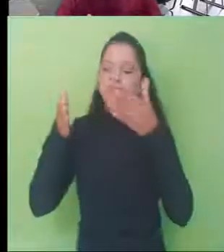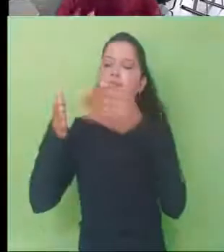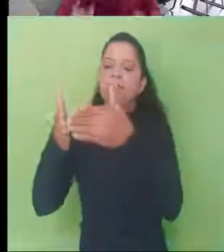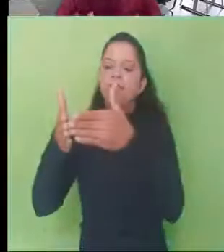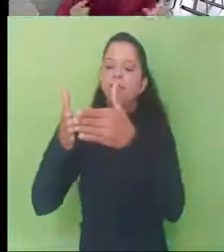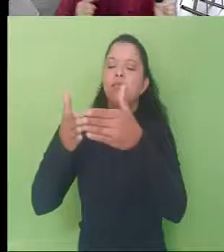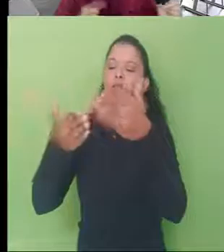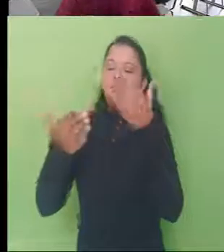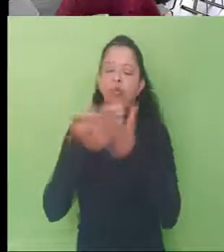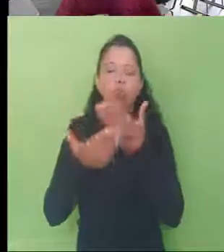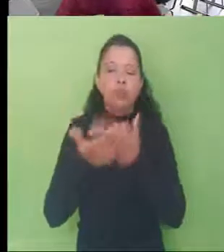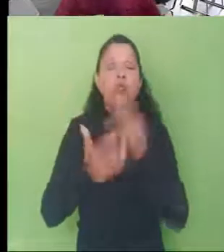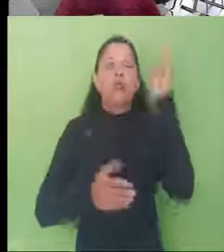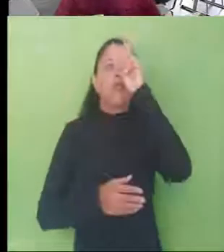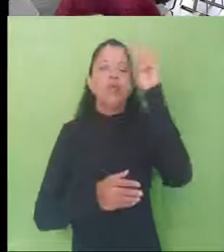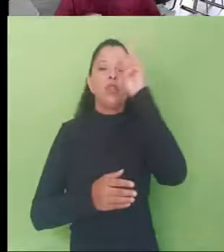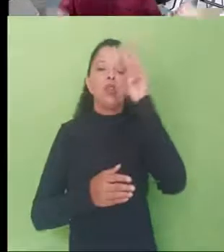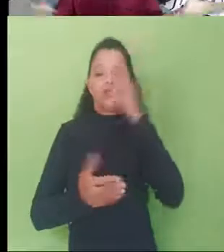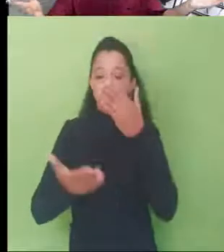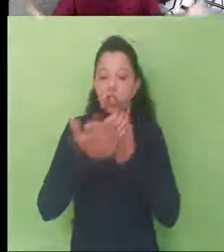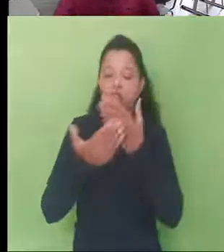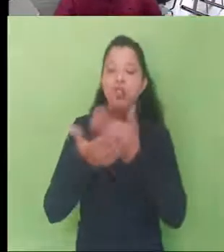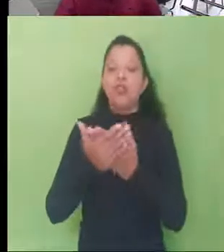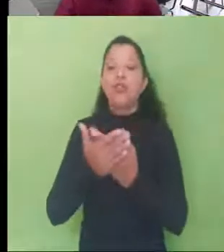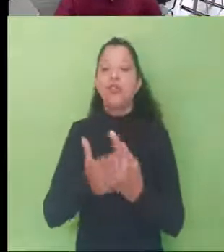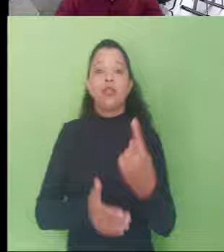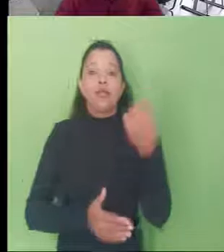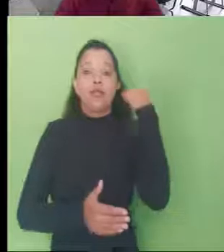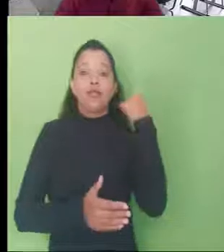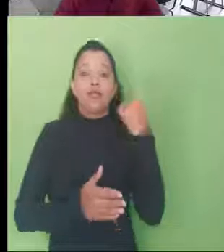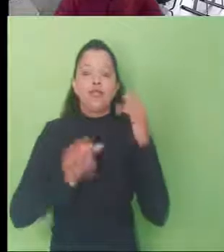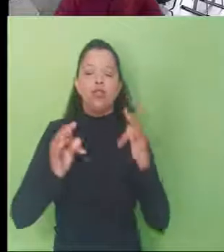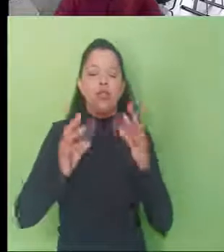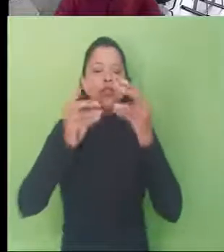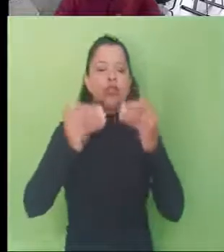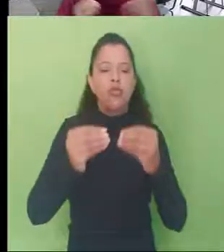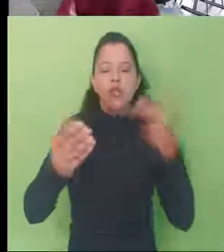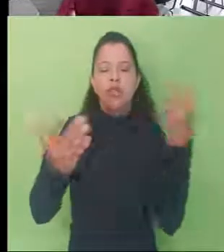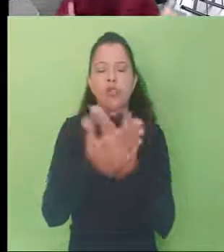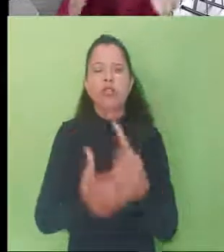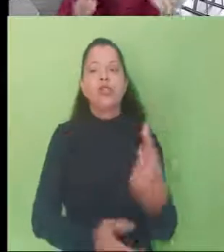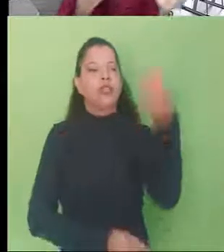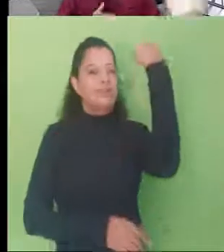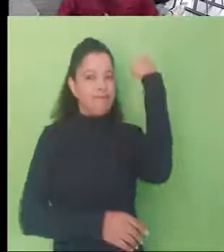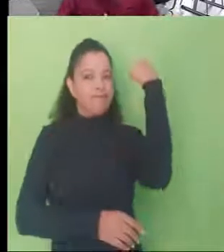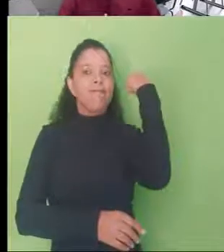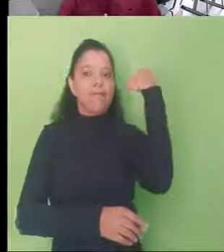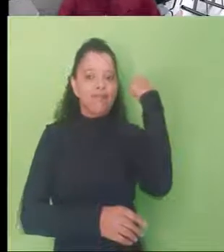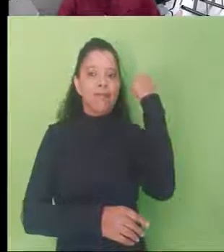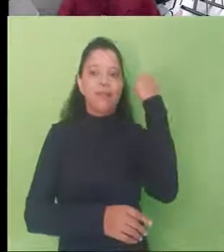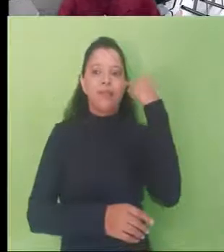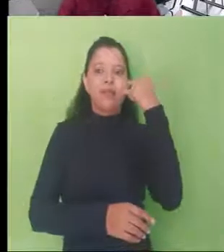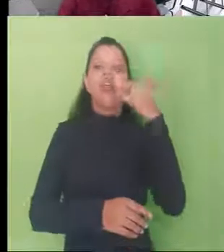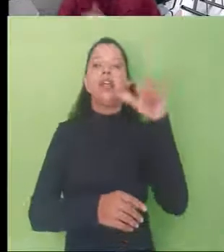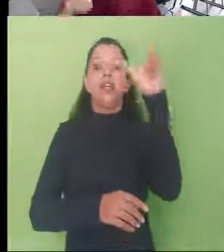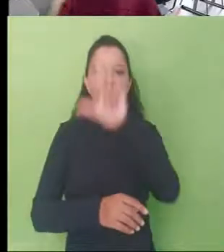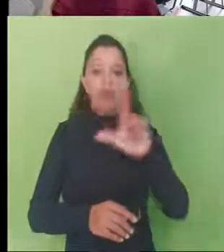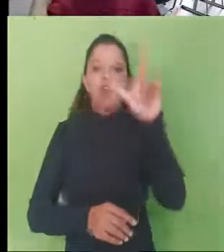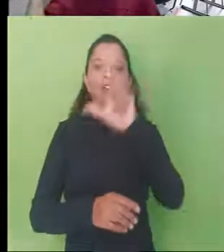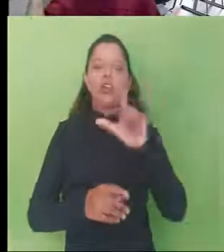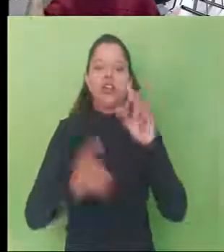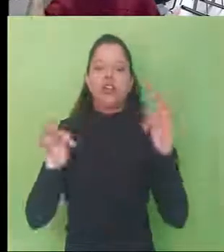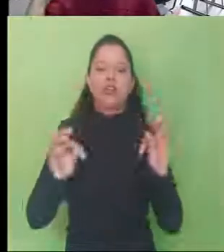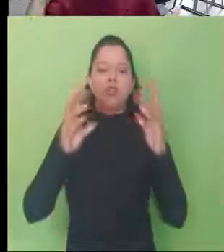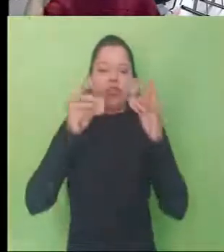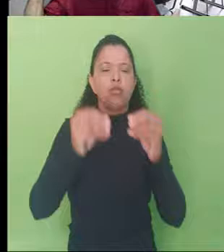A história estuda o passado. Claro, senão não seria história. Não é? História é tudo aquilo que passou. É claro